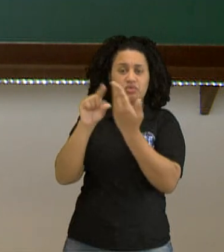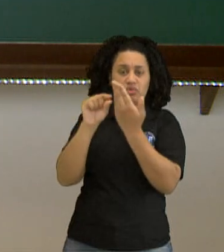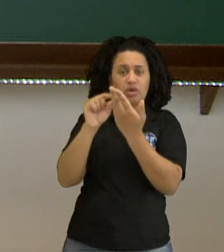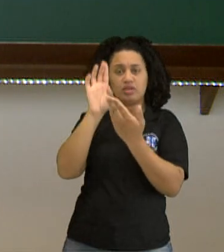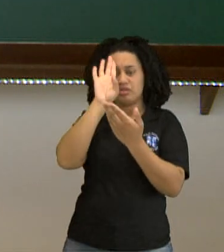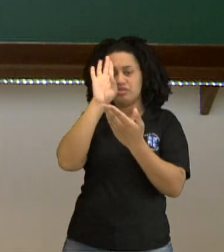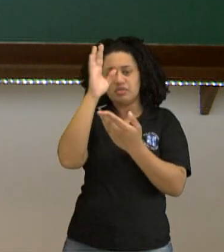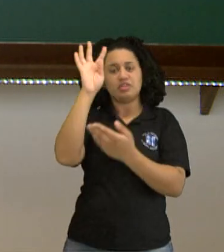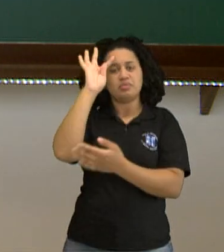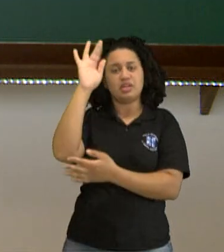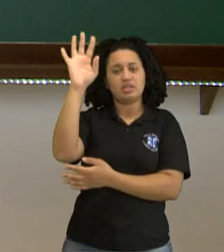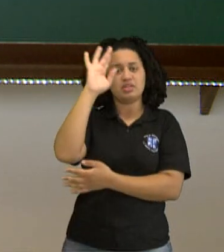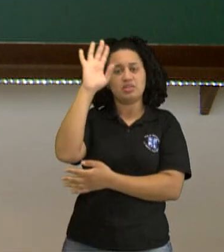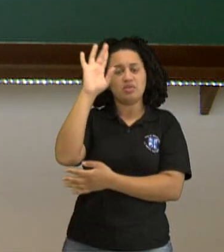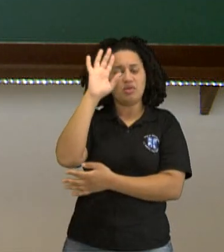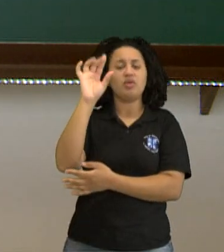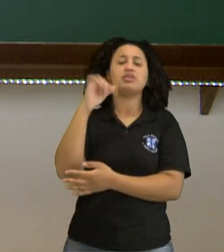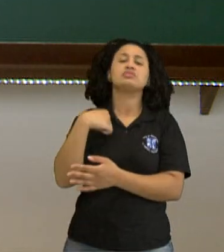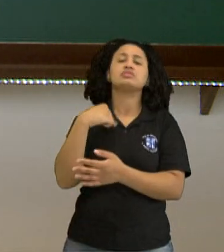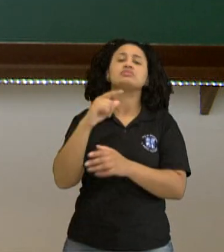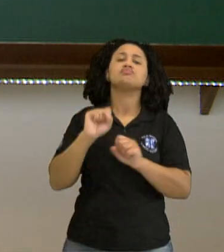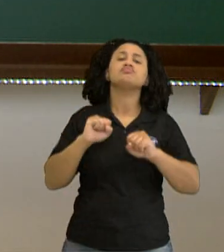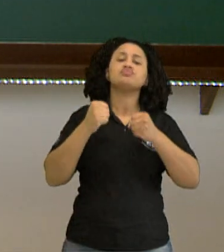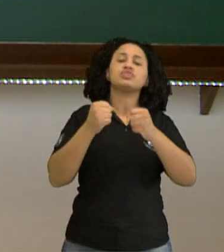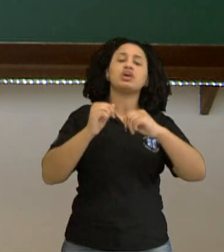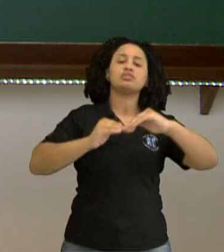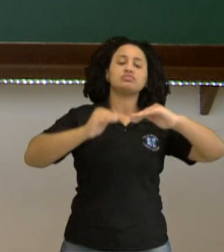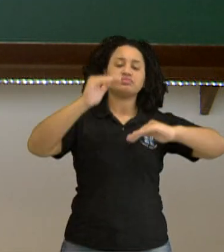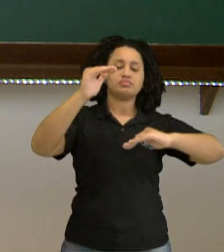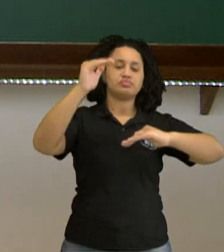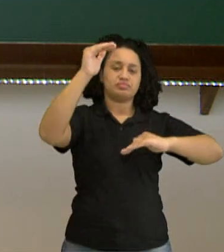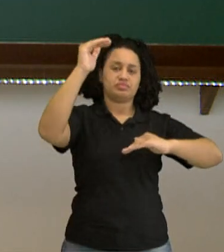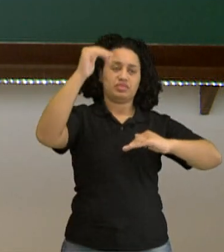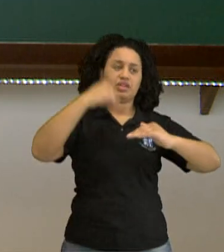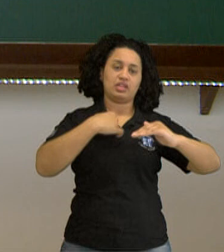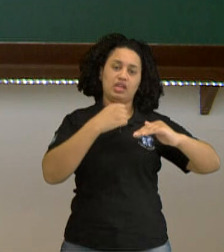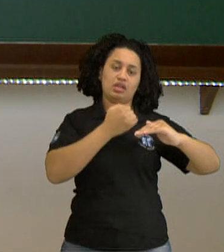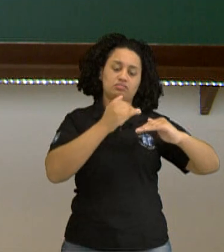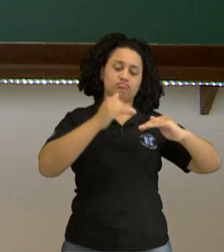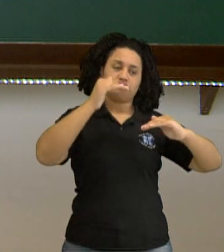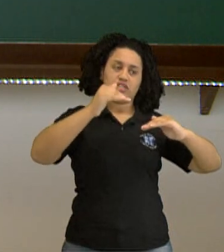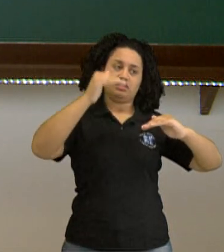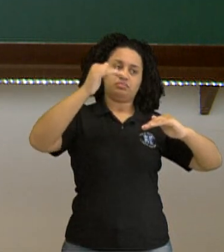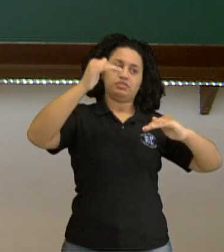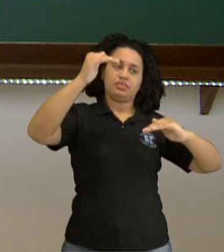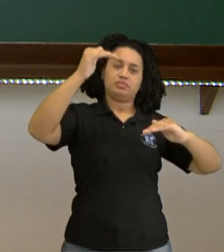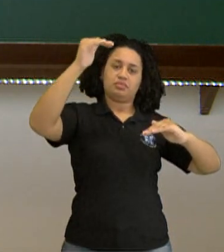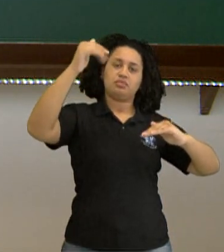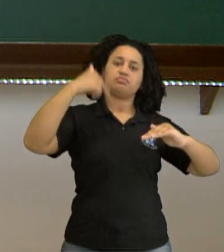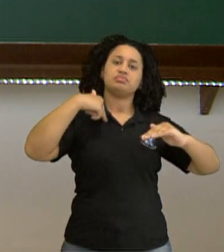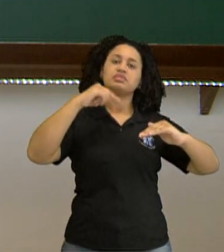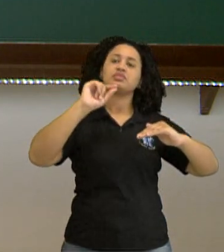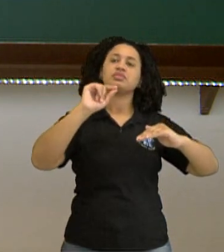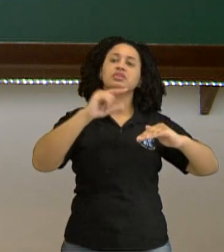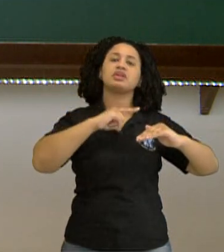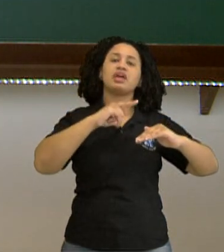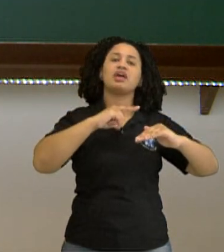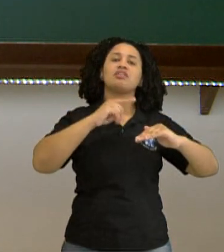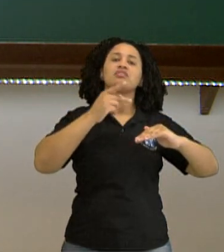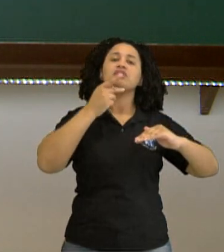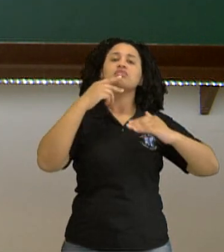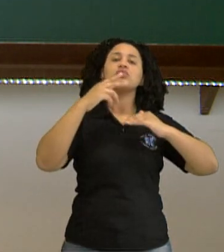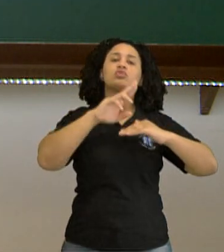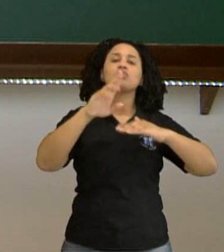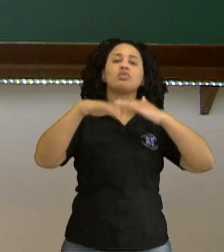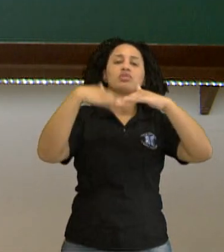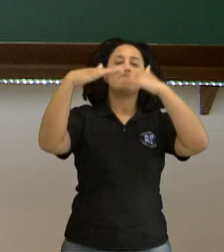principais teóricos que defendiam aquela hierarquia, né, em termos de evolução, né, que chamava-se de